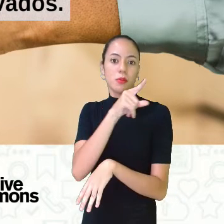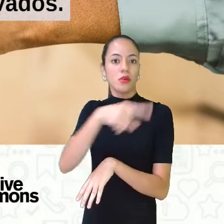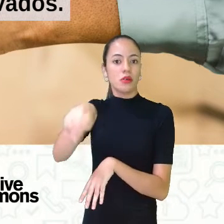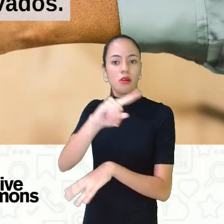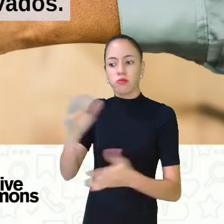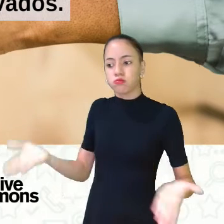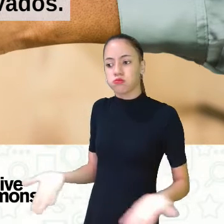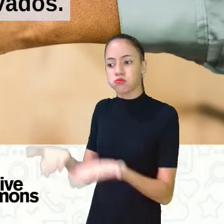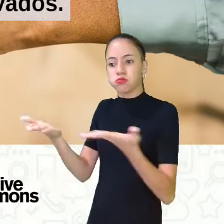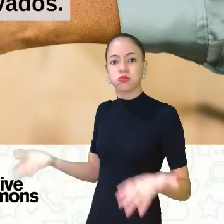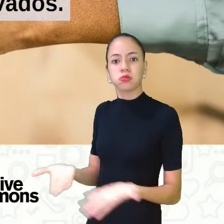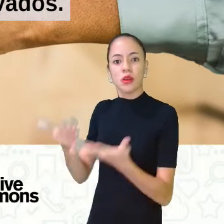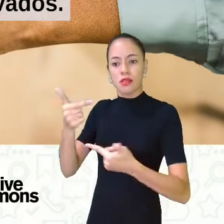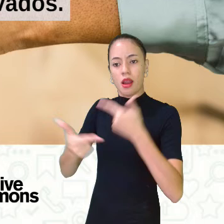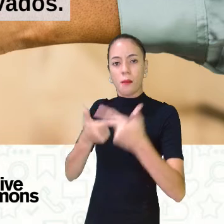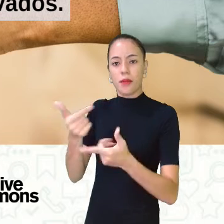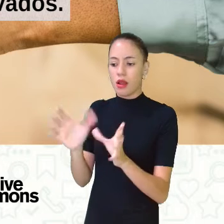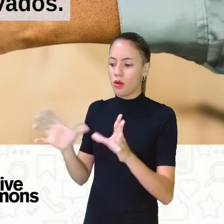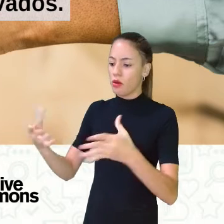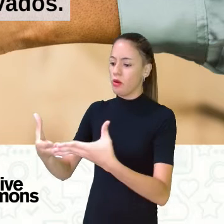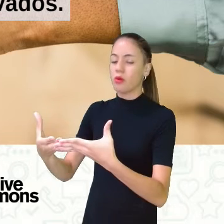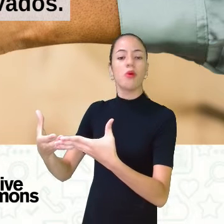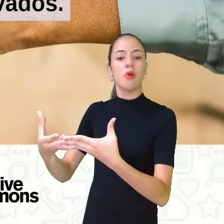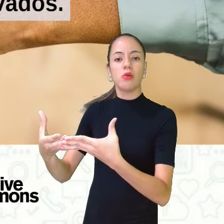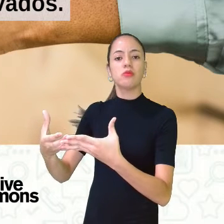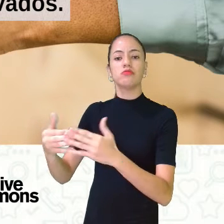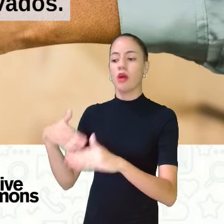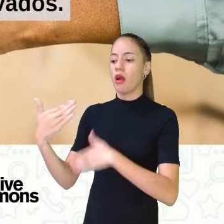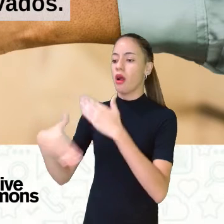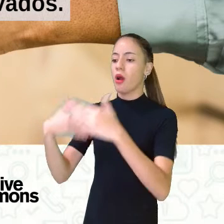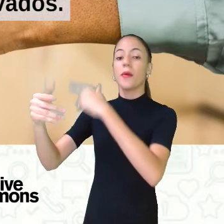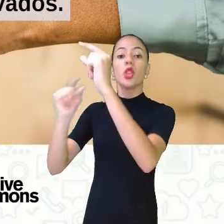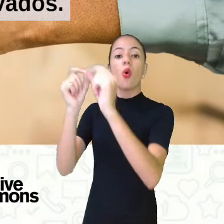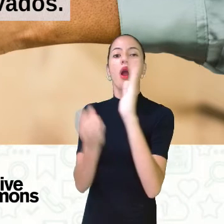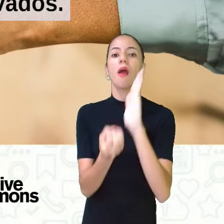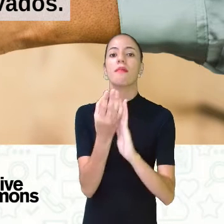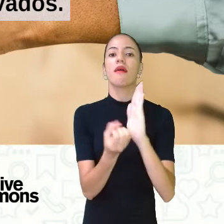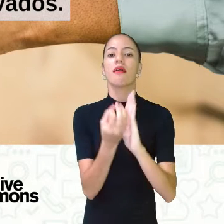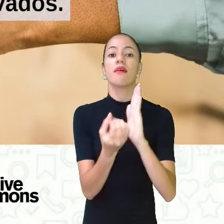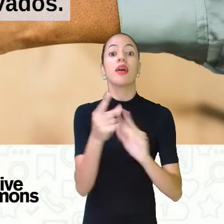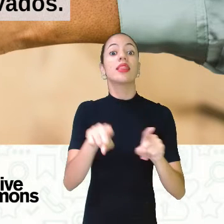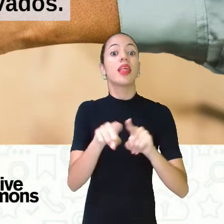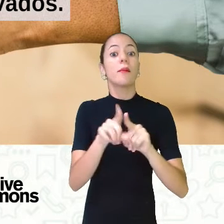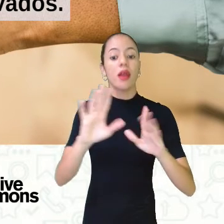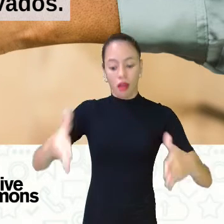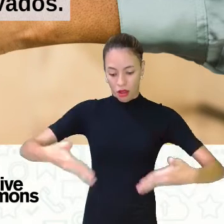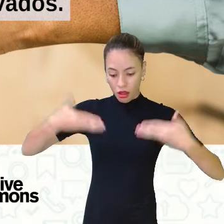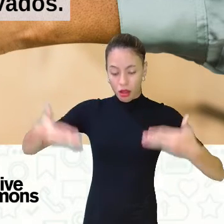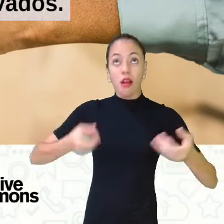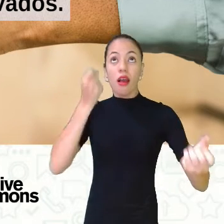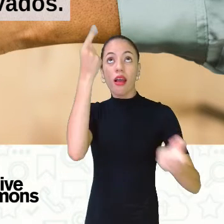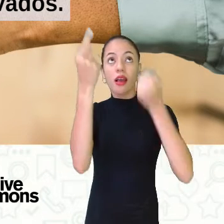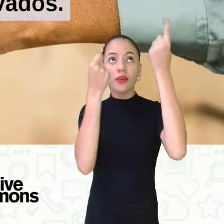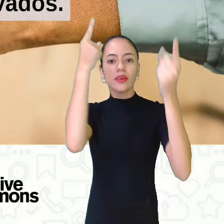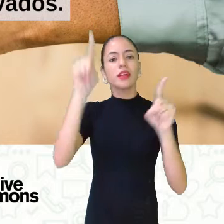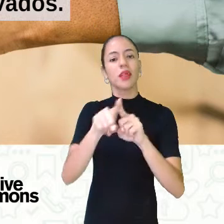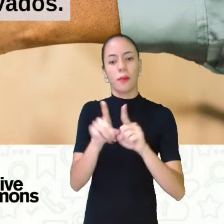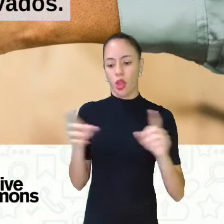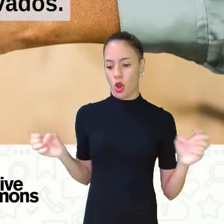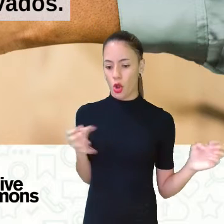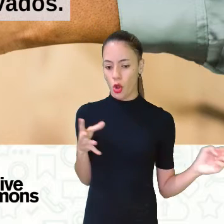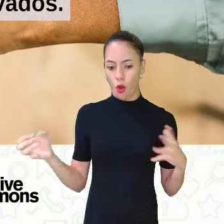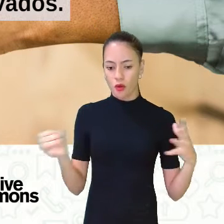estimula o trabalho em equipe, você aumenta a produtividade, incentiva a criatividade e a inovação,